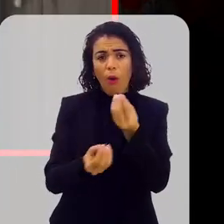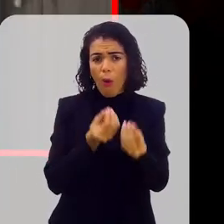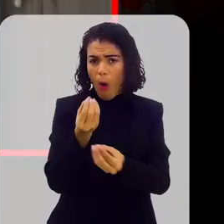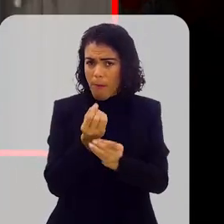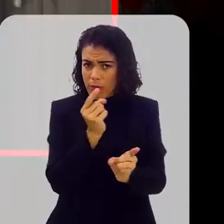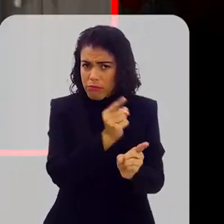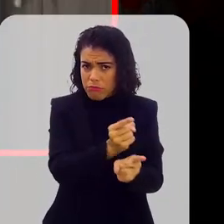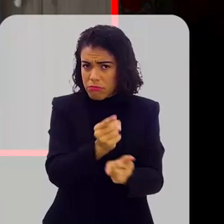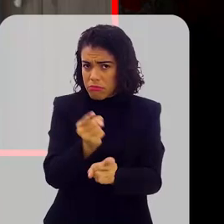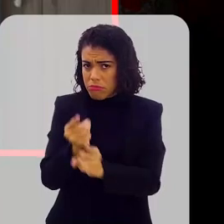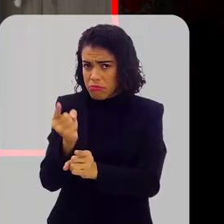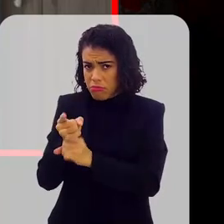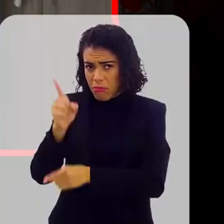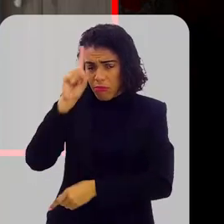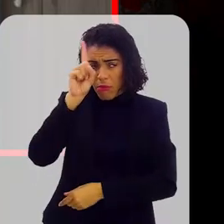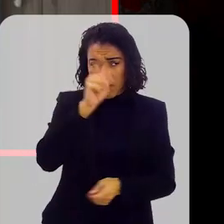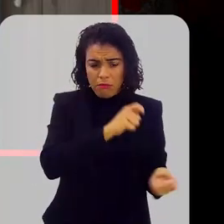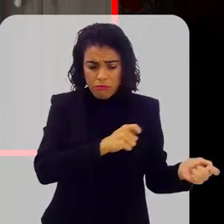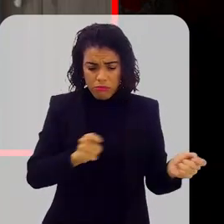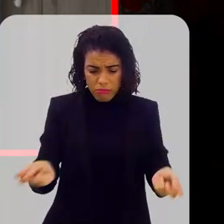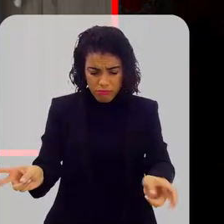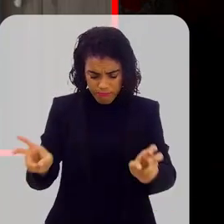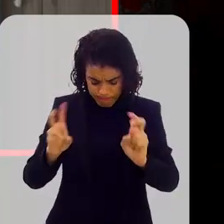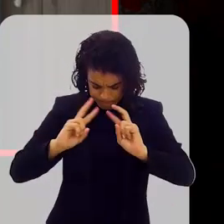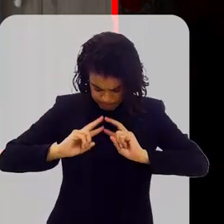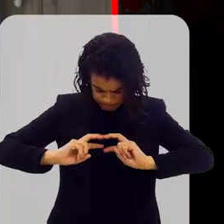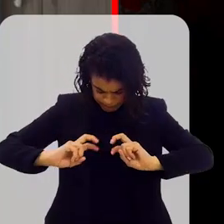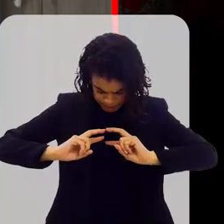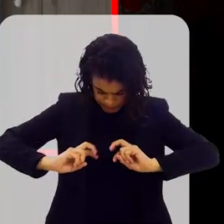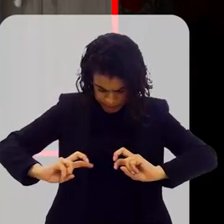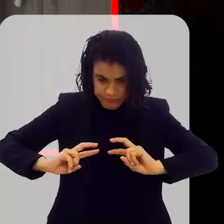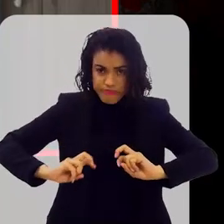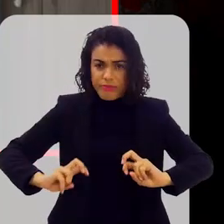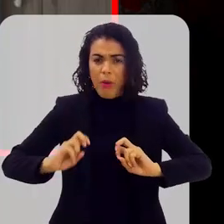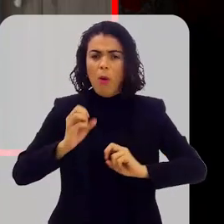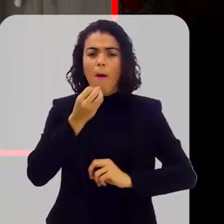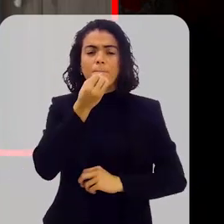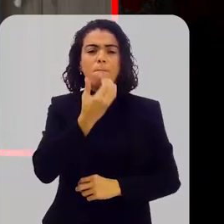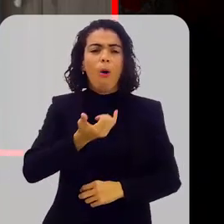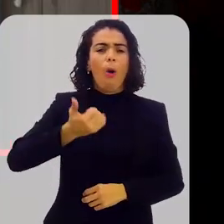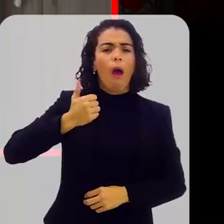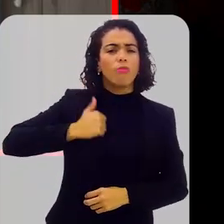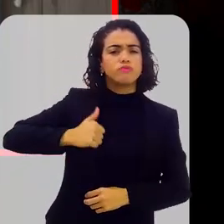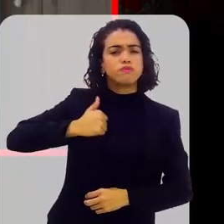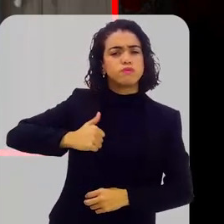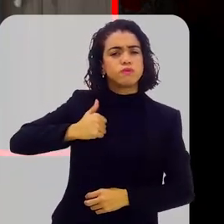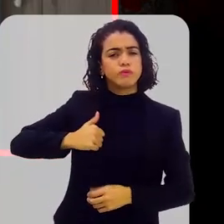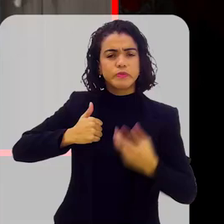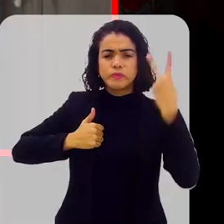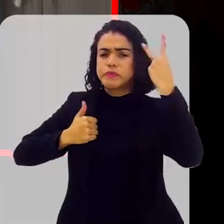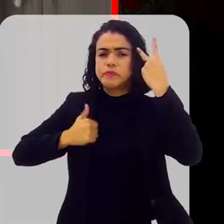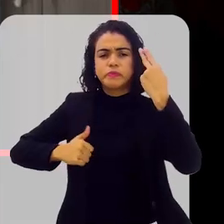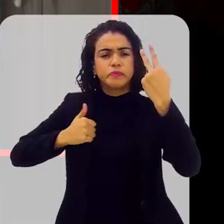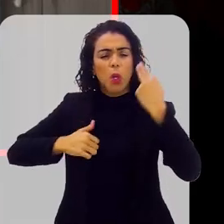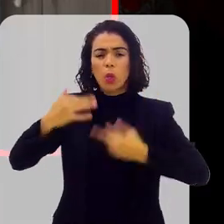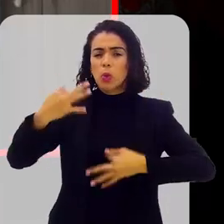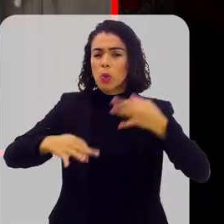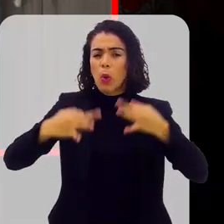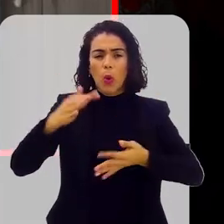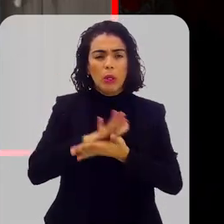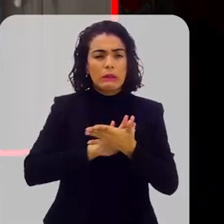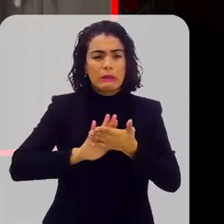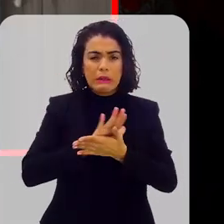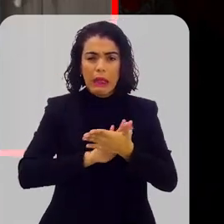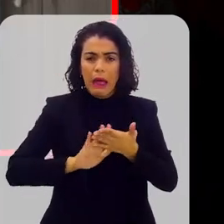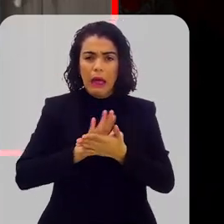câncer, como que ela pode detectar no dia a dia dela? Quer dizer, se a pessoa tiver eventualmente uma boa evacuação, se não tiver nenhum